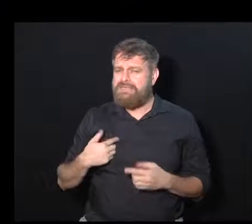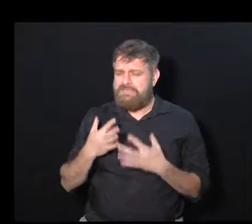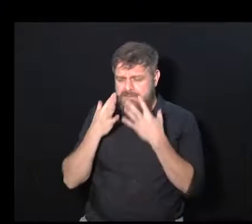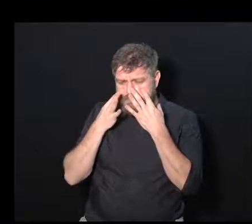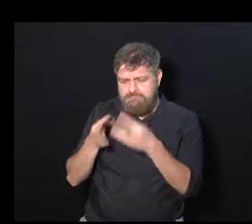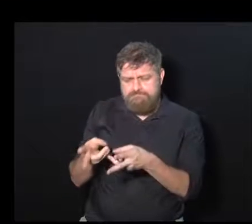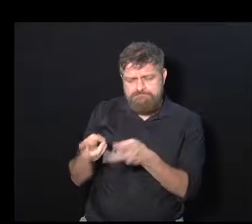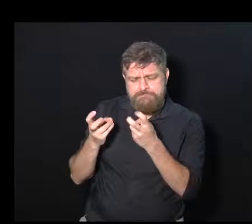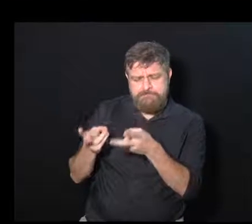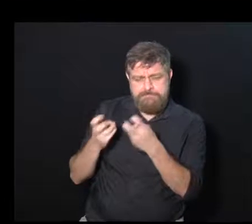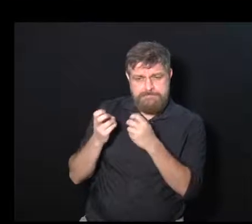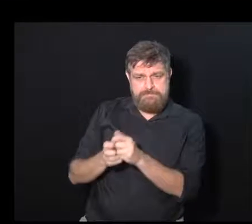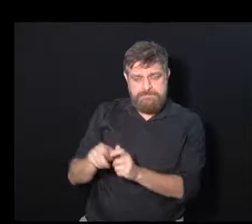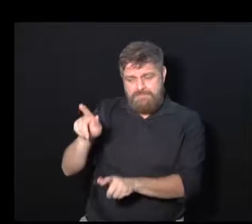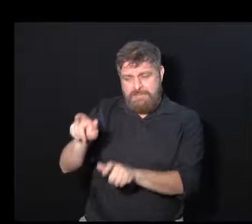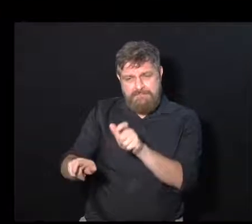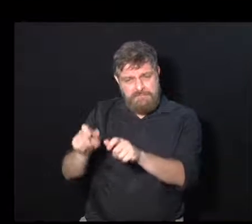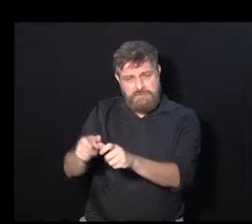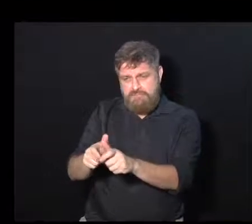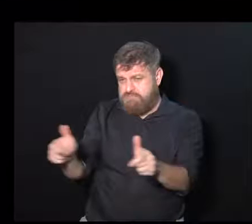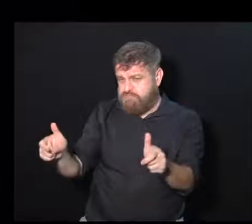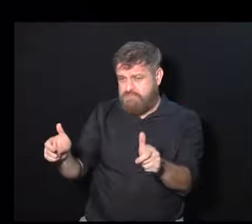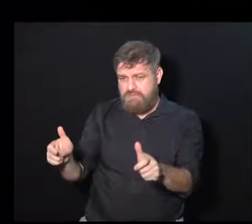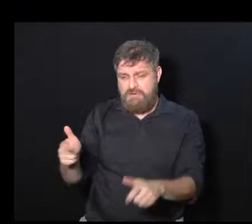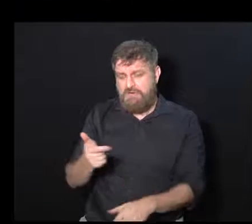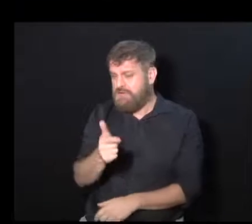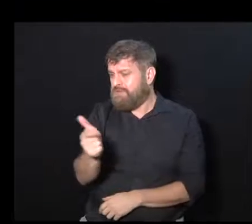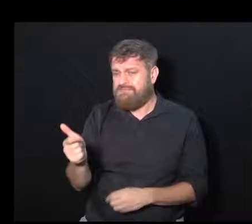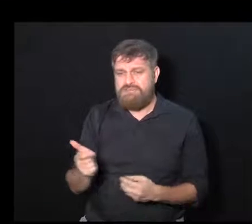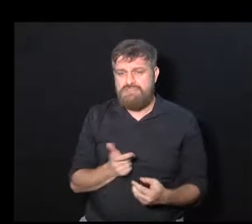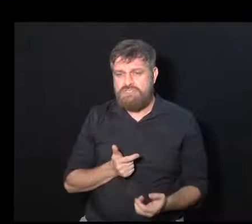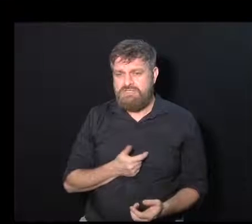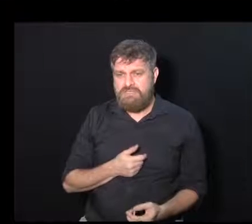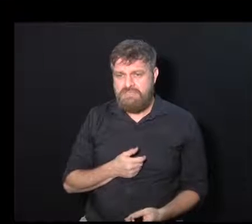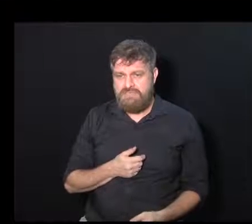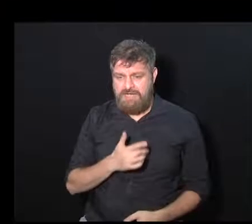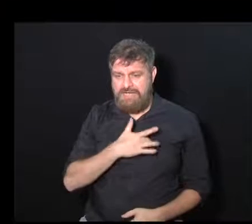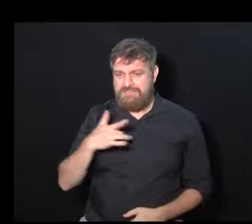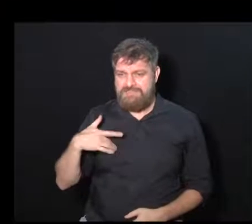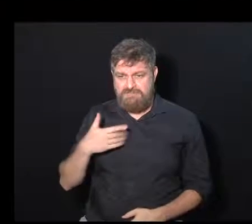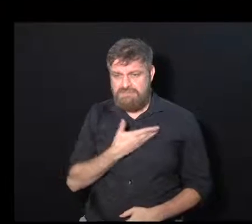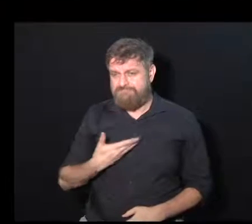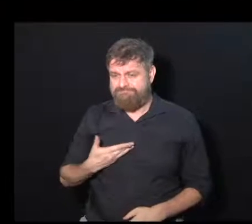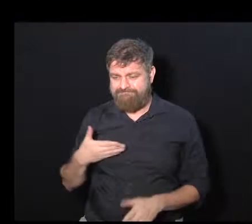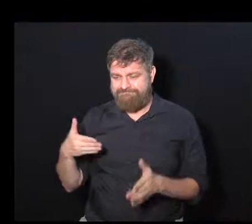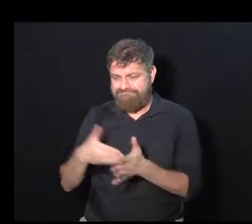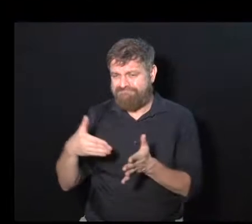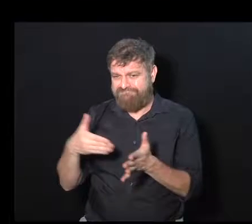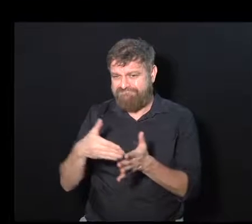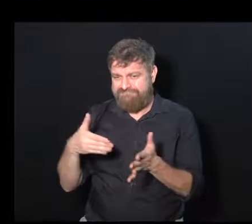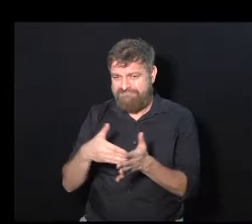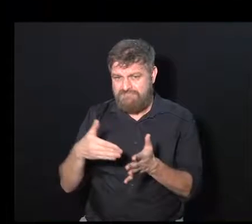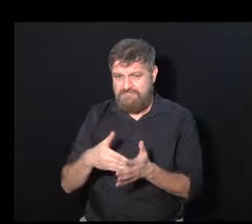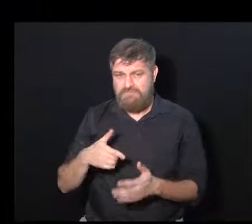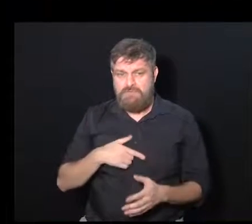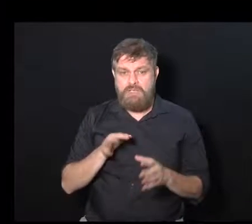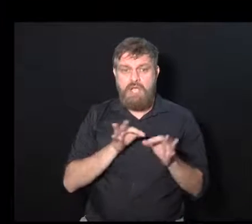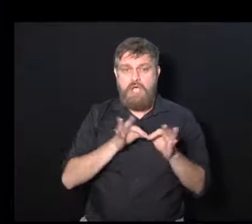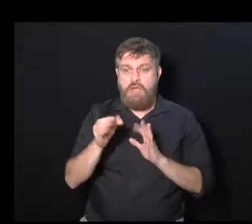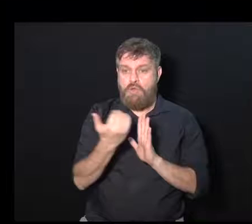que muitas pessoas não tinham acesso aos serviços de saúde. Então, além de ser um